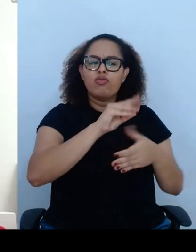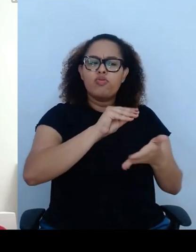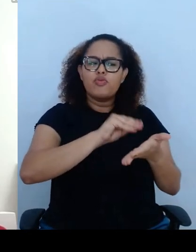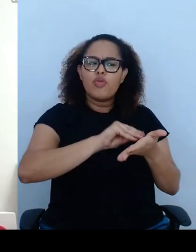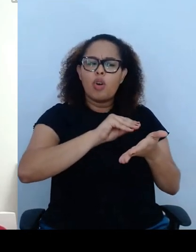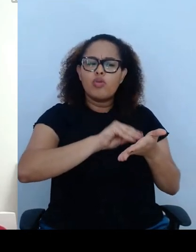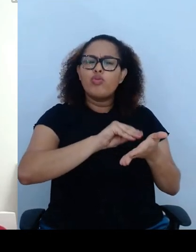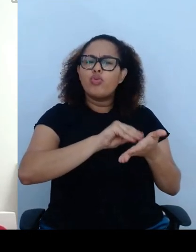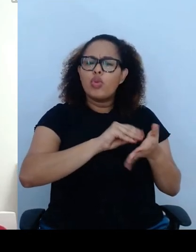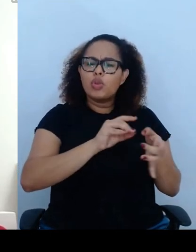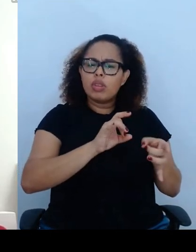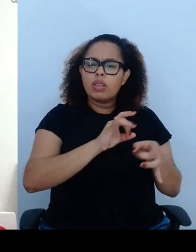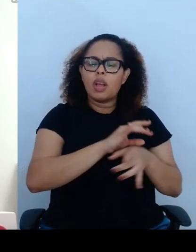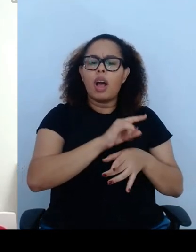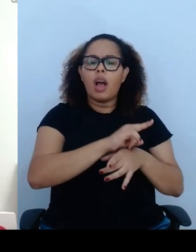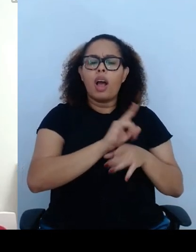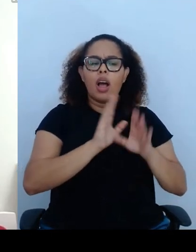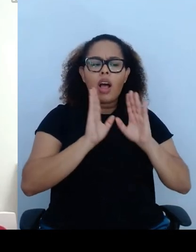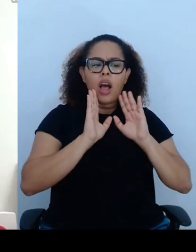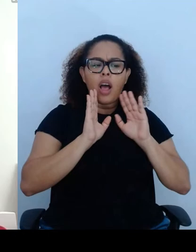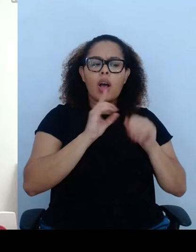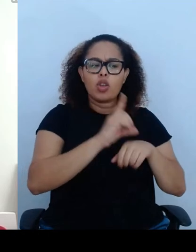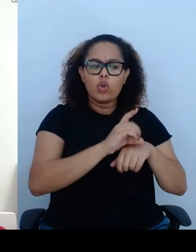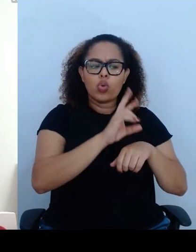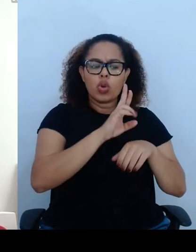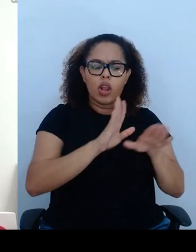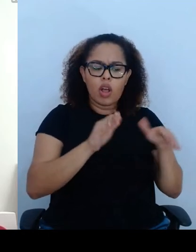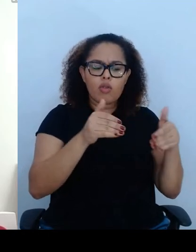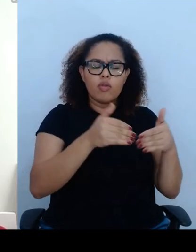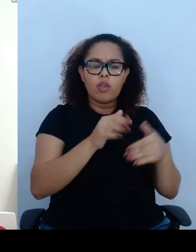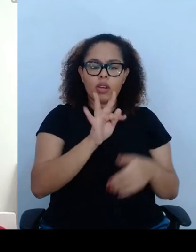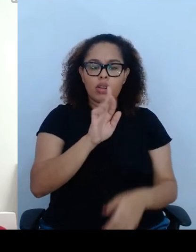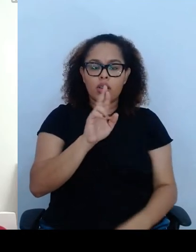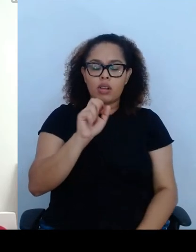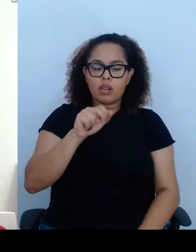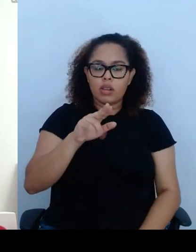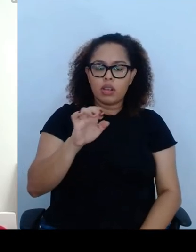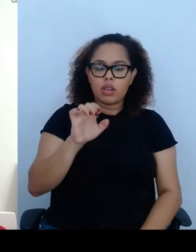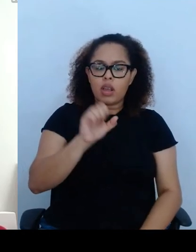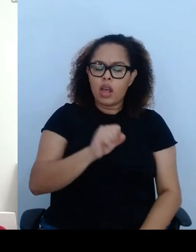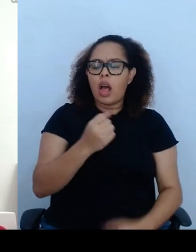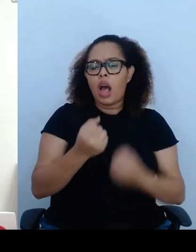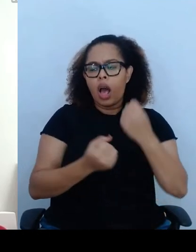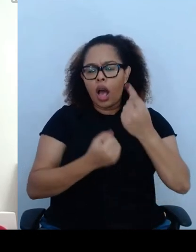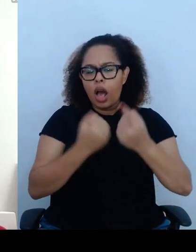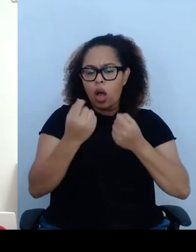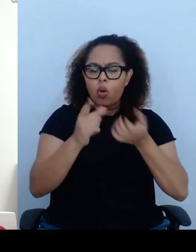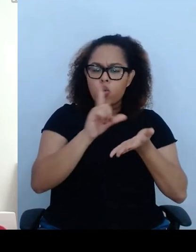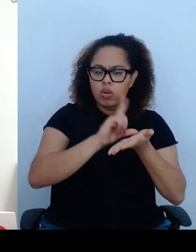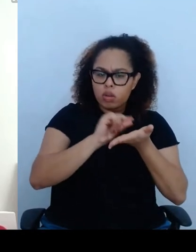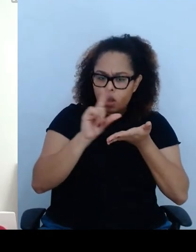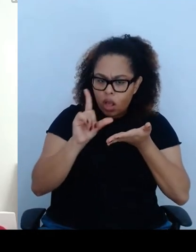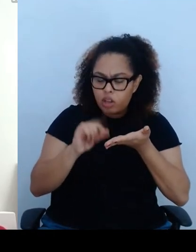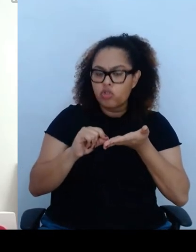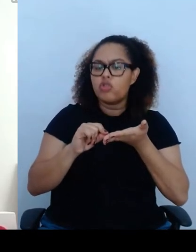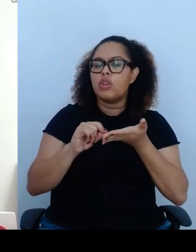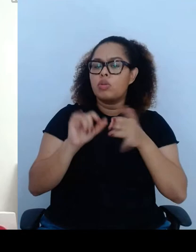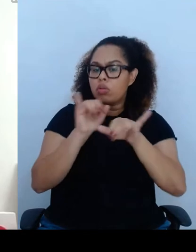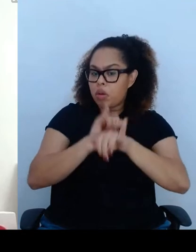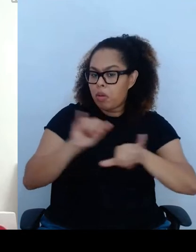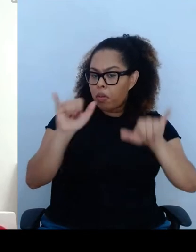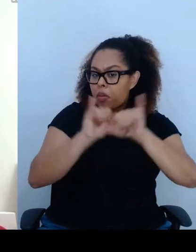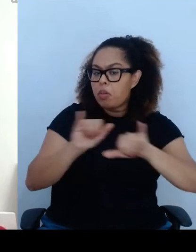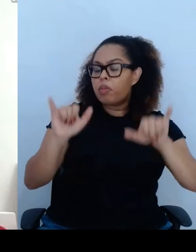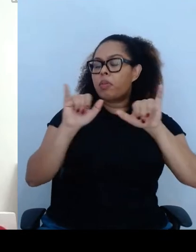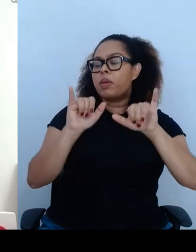meu doutorado foi o respeito do trabalho de bacon eu publiquei alguns artigos a respeito de Francis Bacon e um